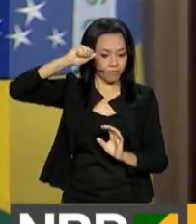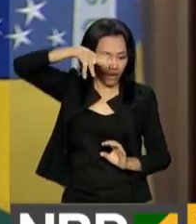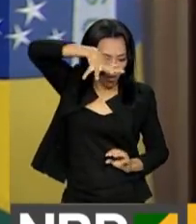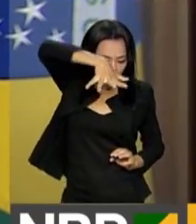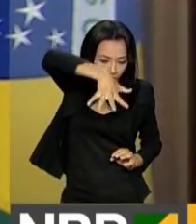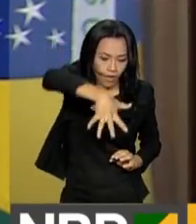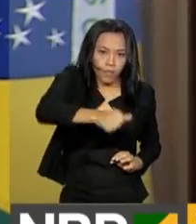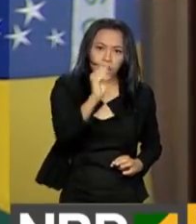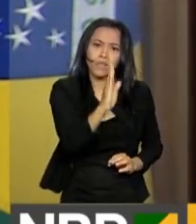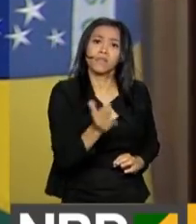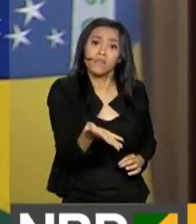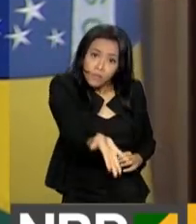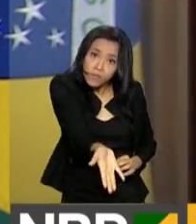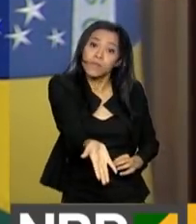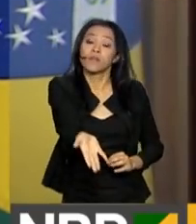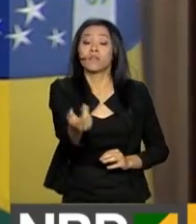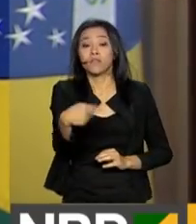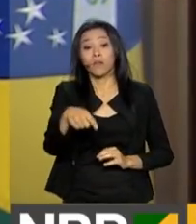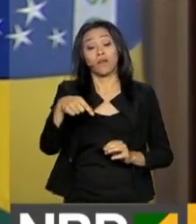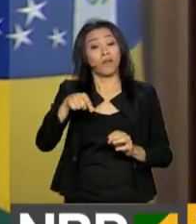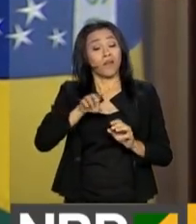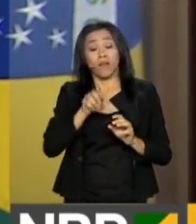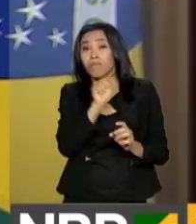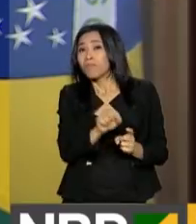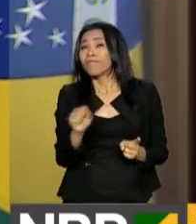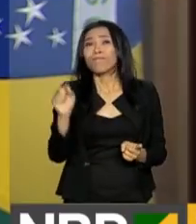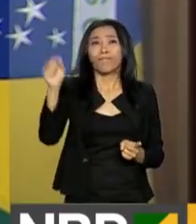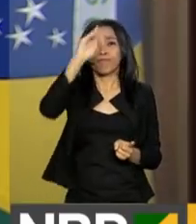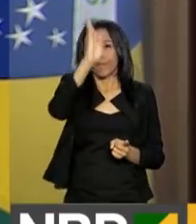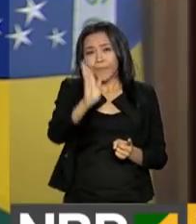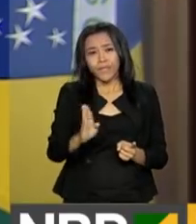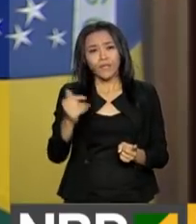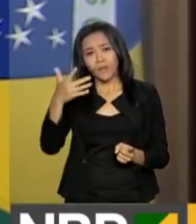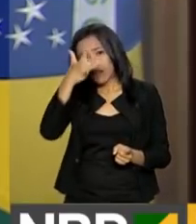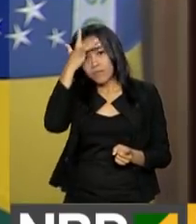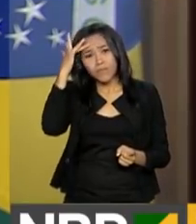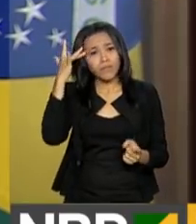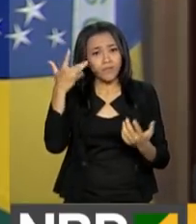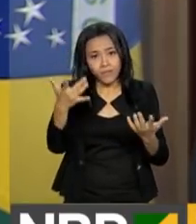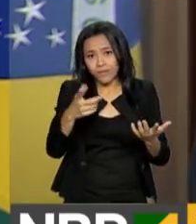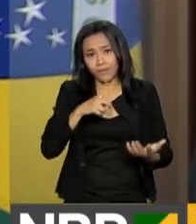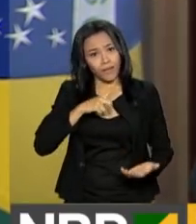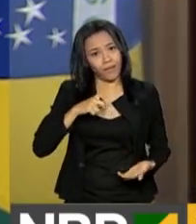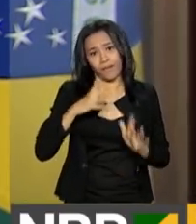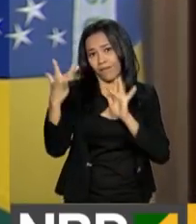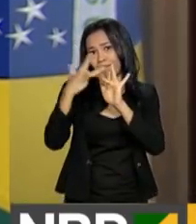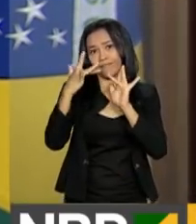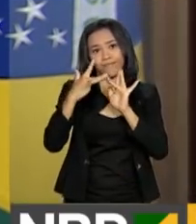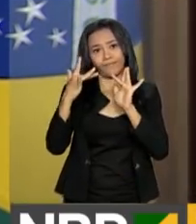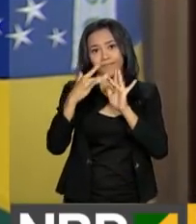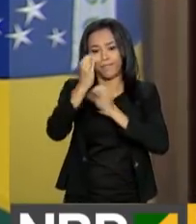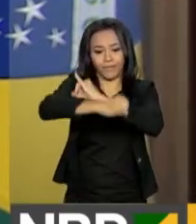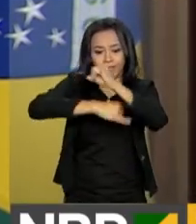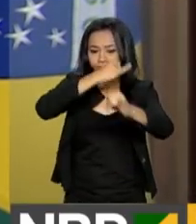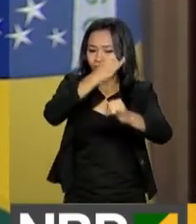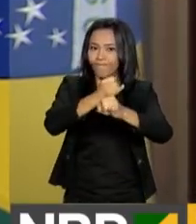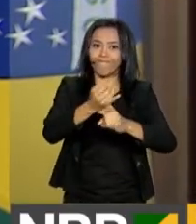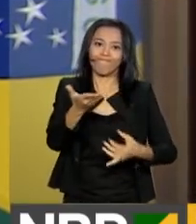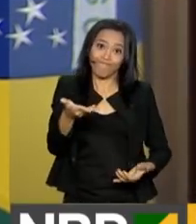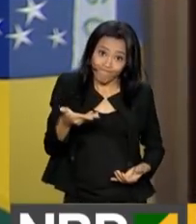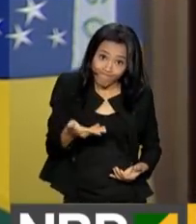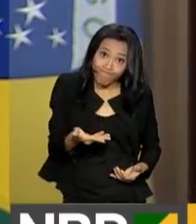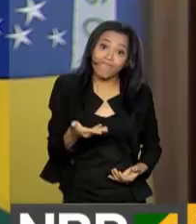agora nos mais distantes rincões do país as pessoas podem ter comunicação o meio é